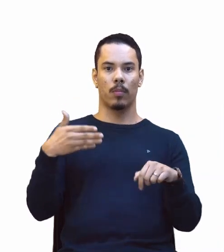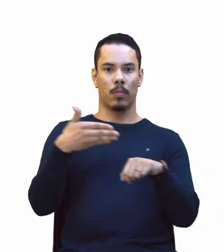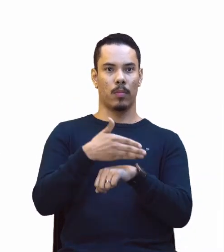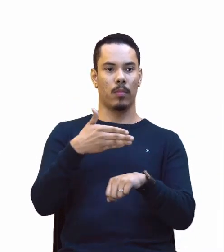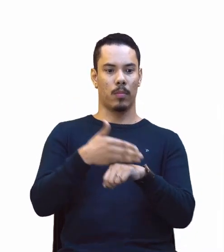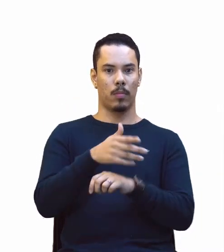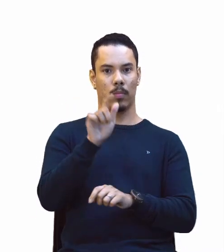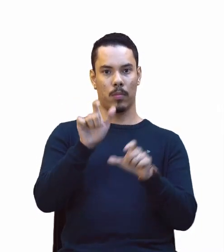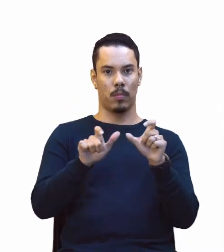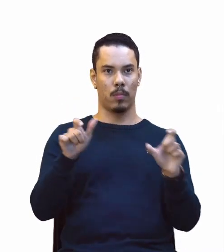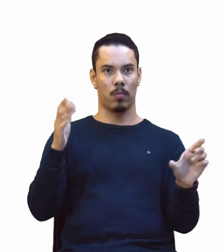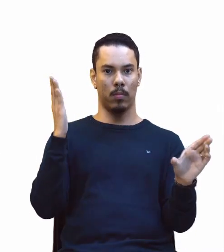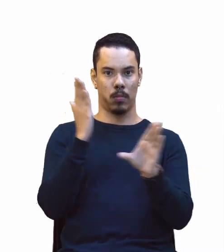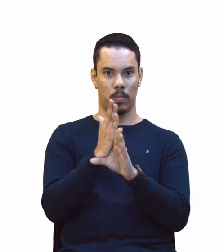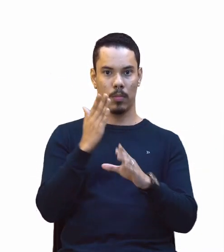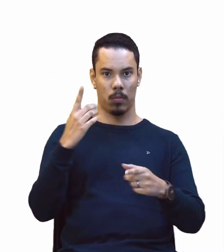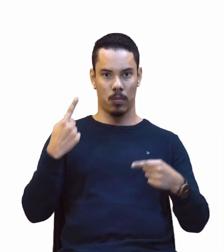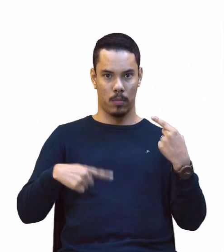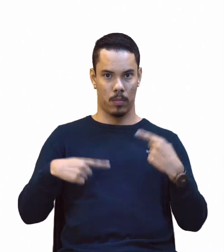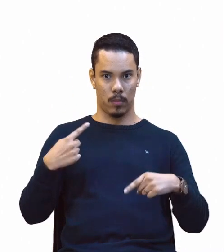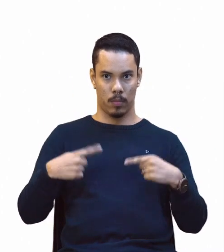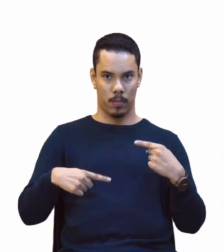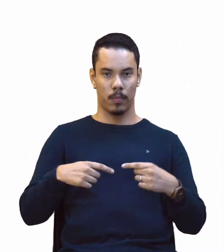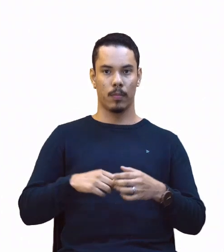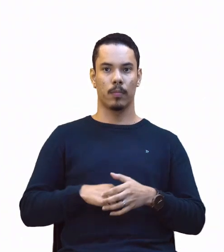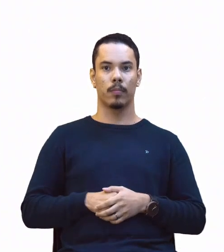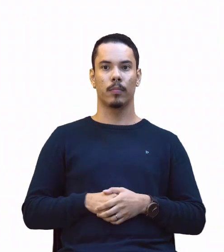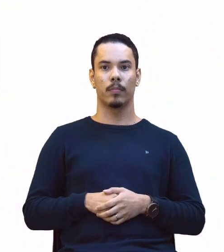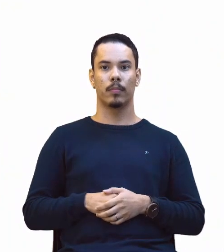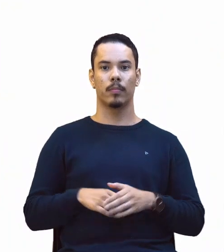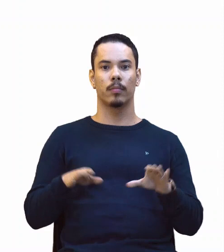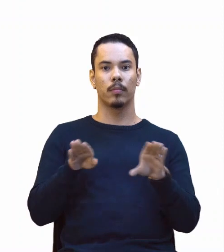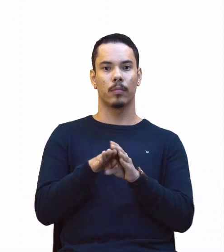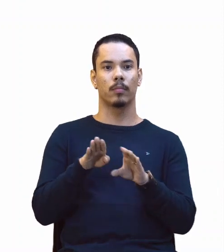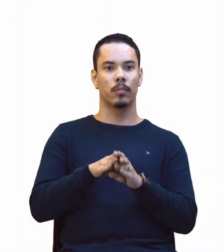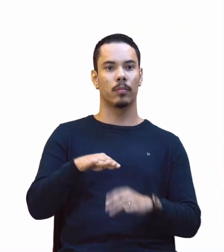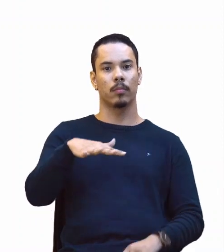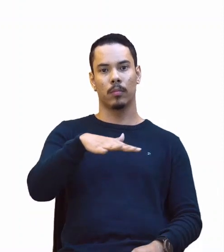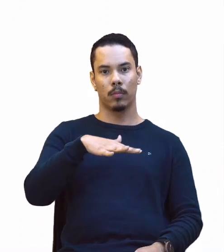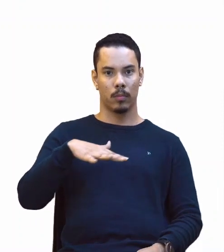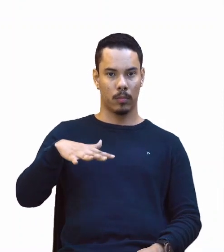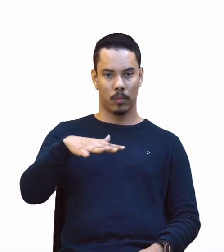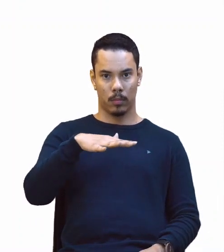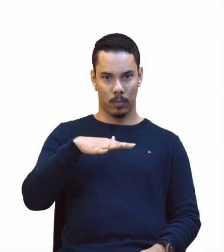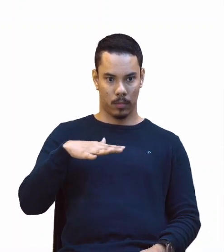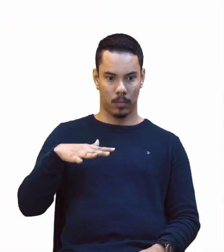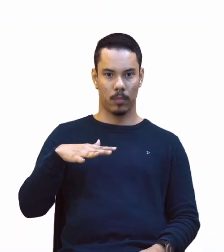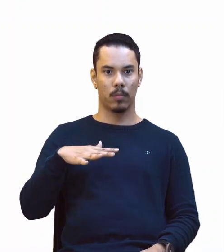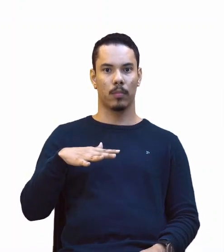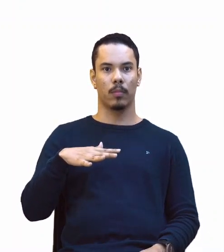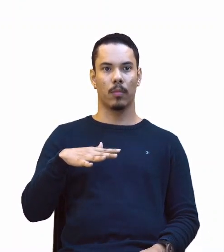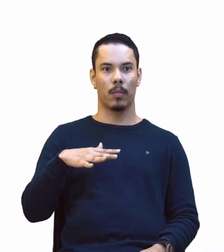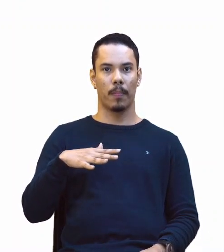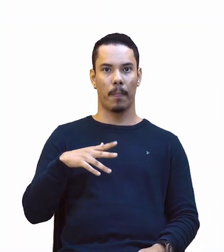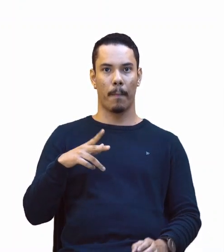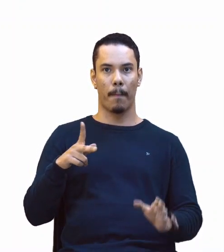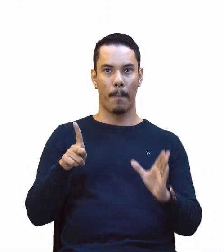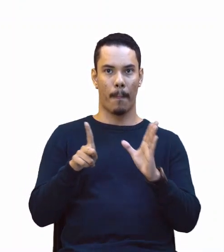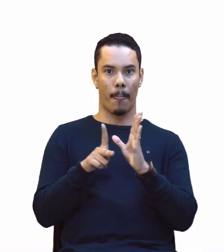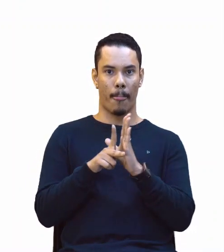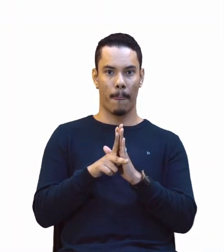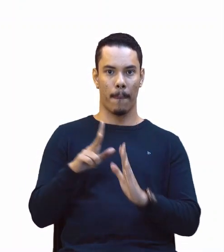povo através do diálogo. E o espaço público e o espaço privado. Público era a esfera comum da